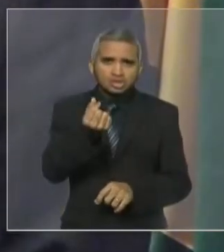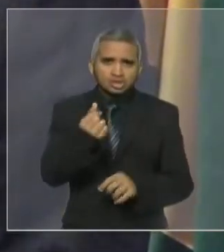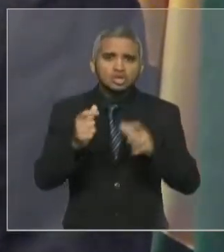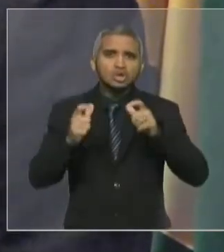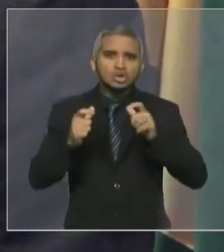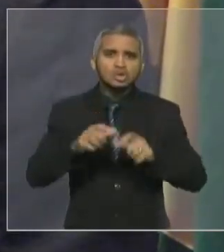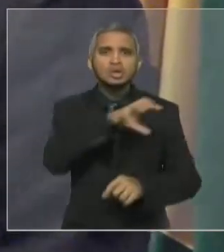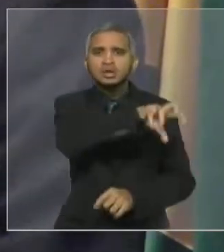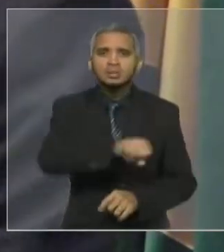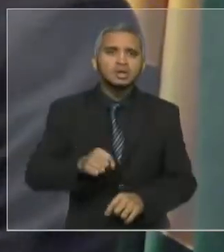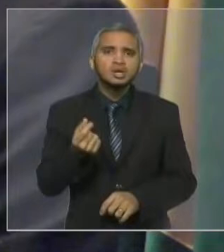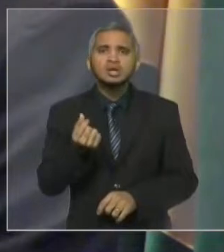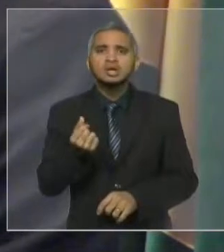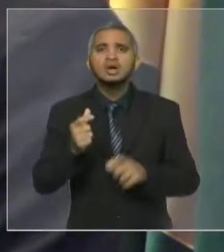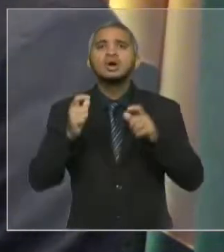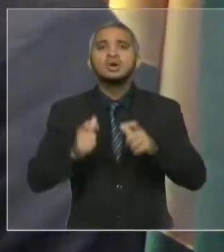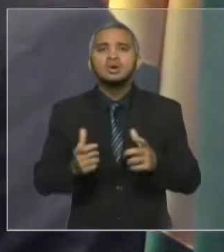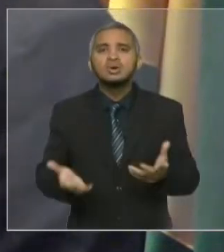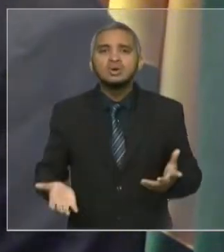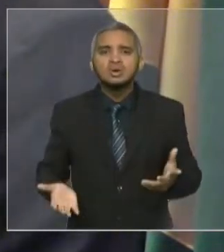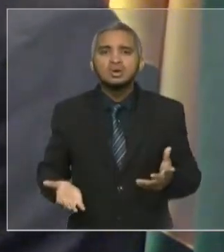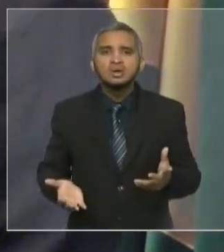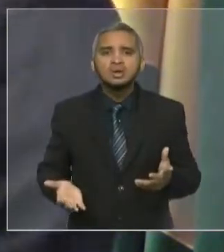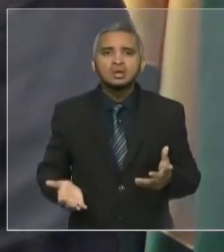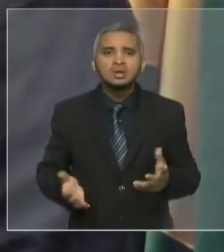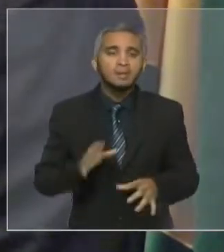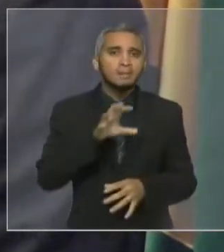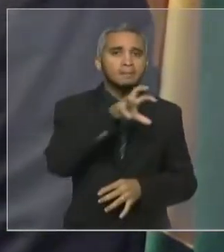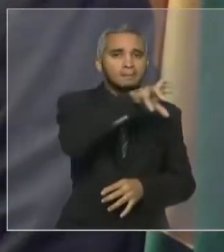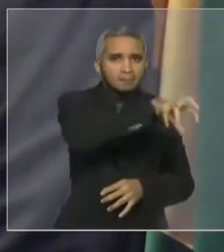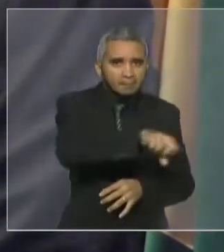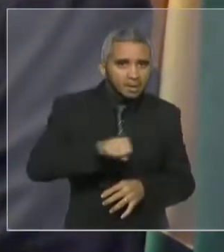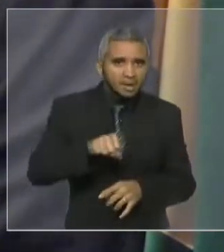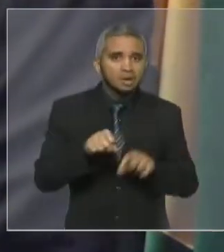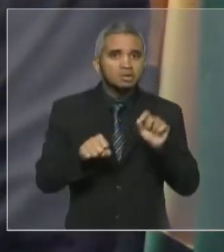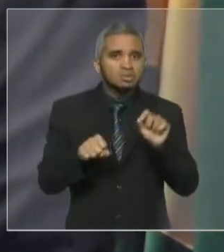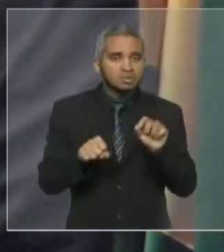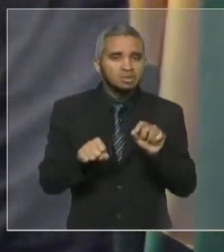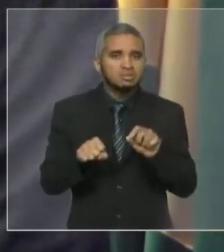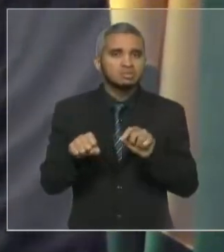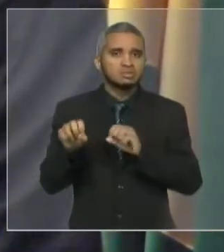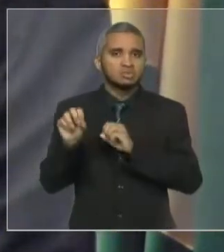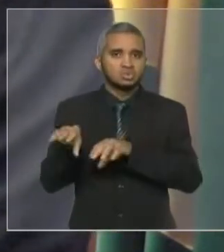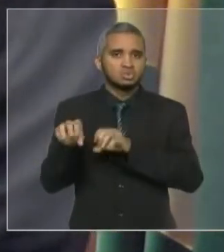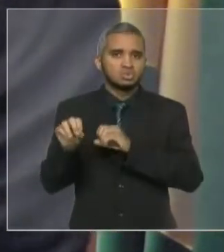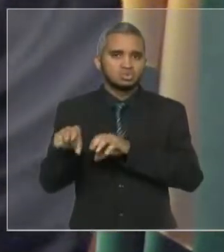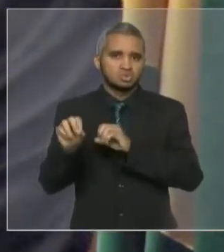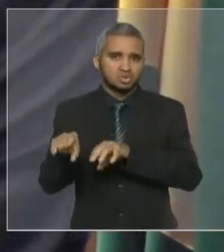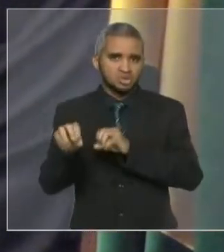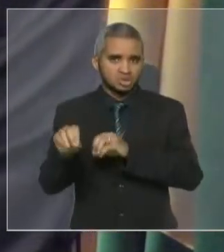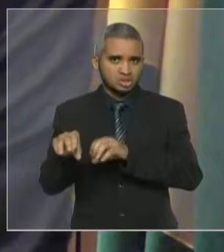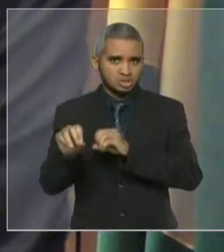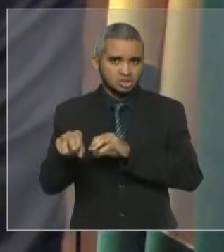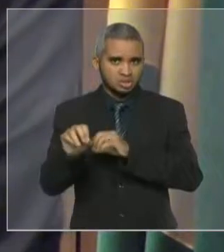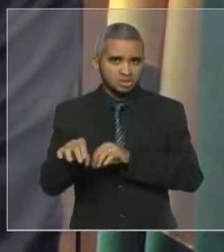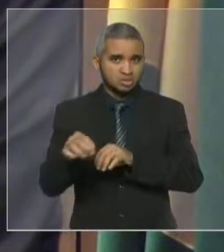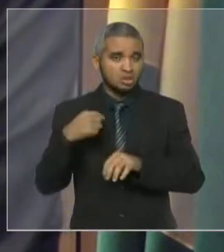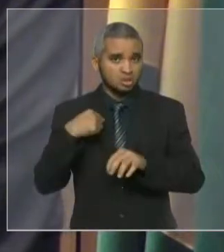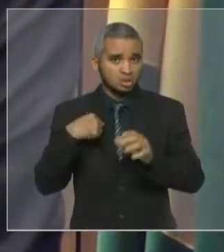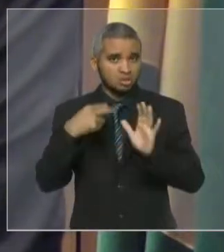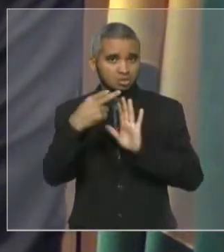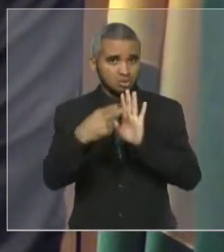coisa? Ele pega da manutenção do ensino, que é proibido, e eu vou citar os artigos da lei